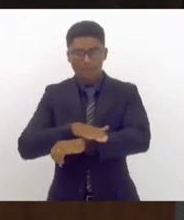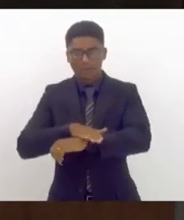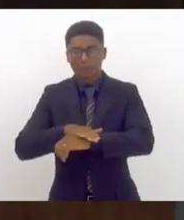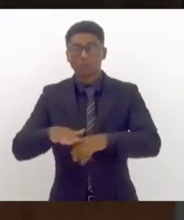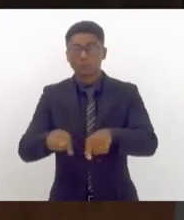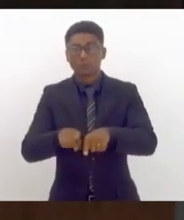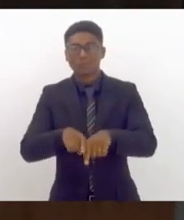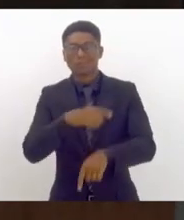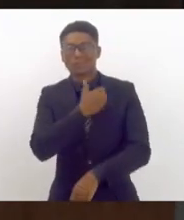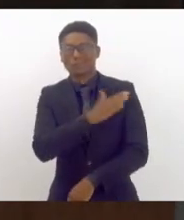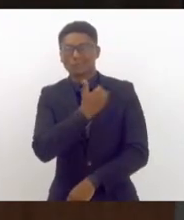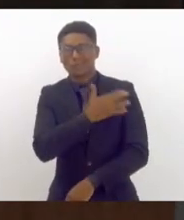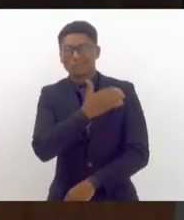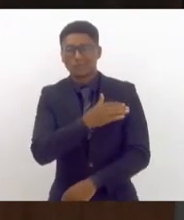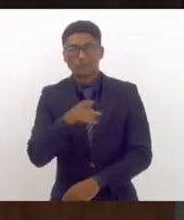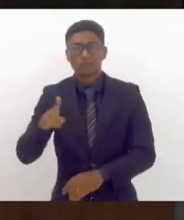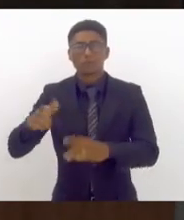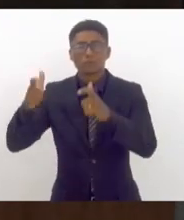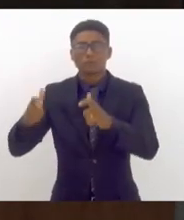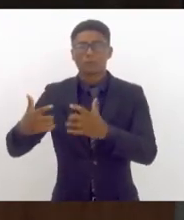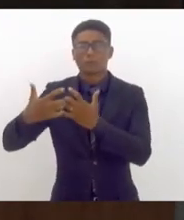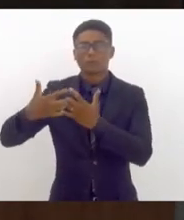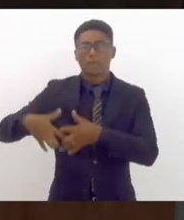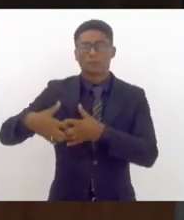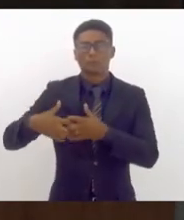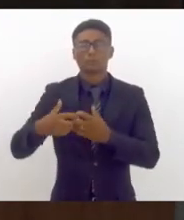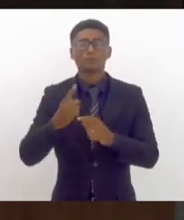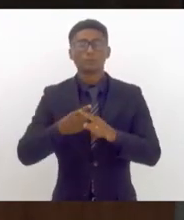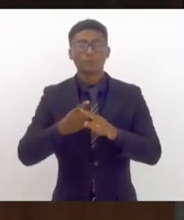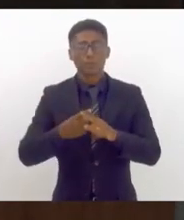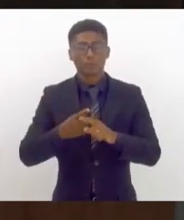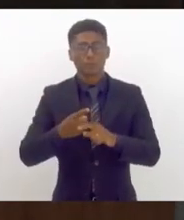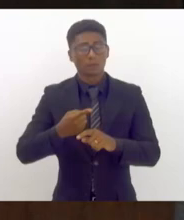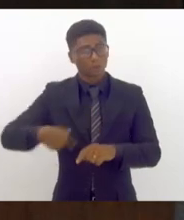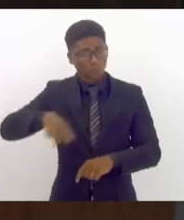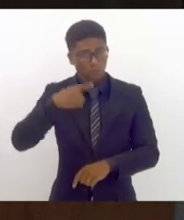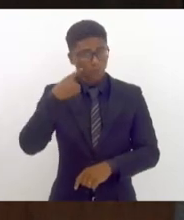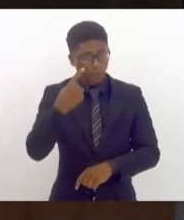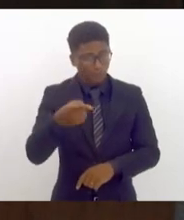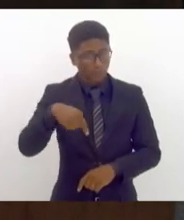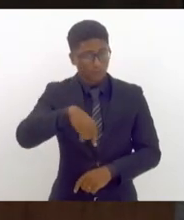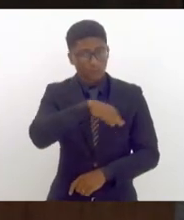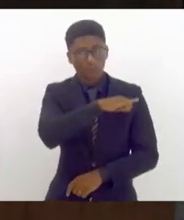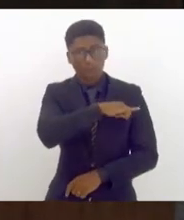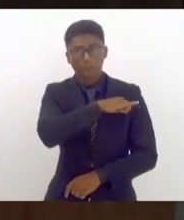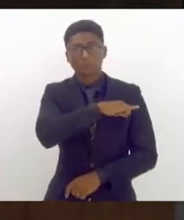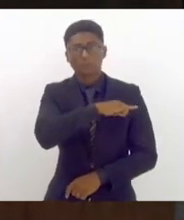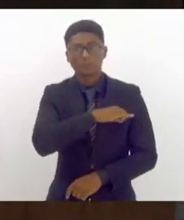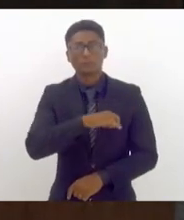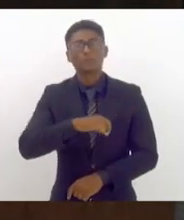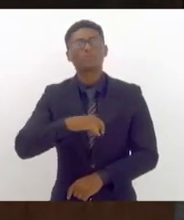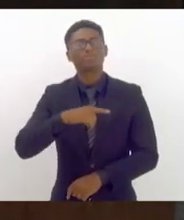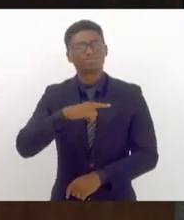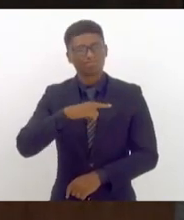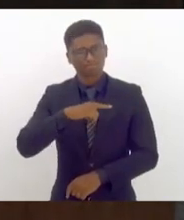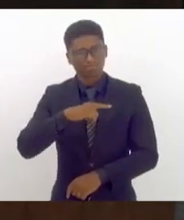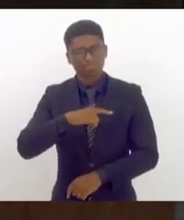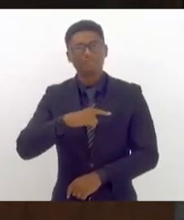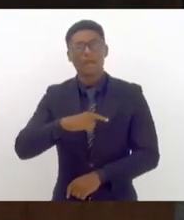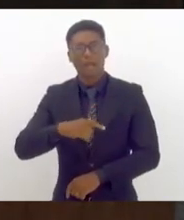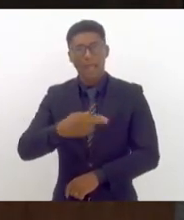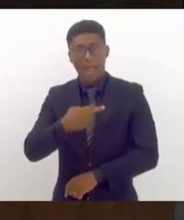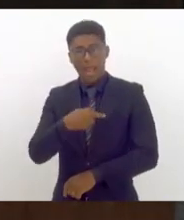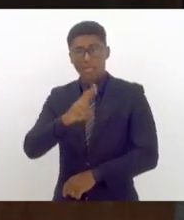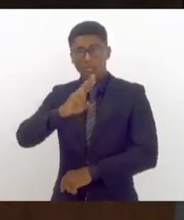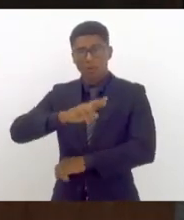em Petrópolis. A gente tem visto, senhora presidente, que o Rio de Janeiro é o epicentro do racismo religioso